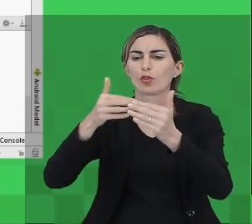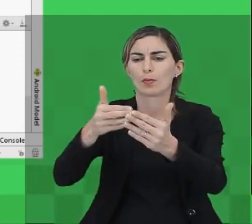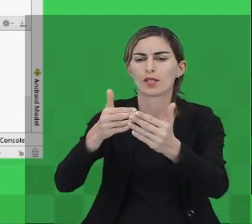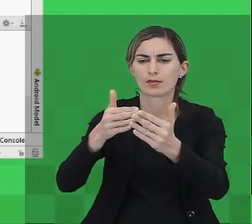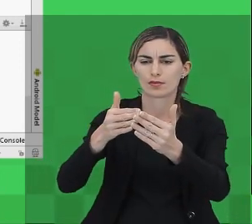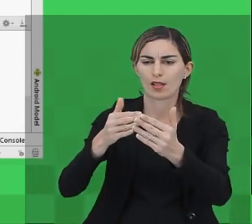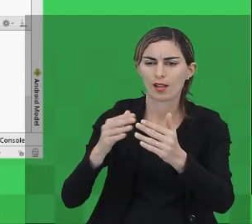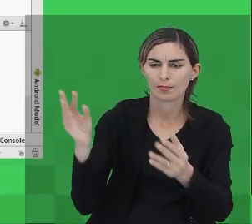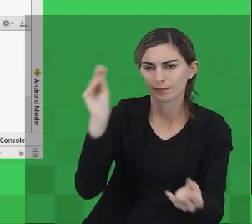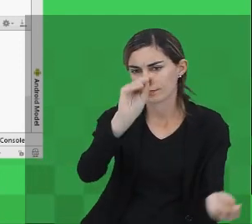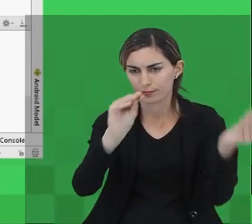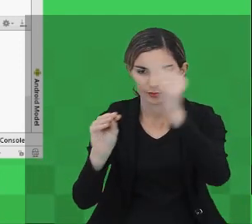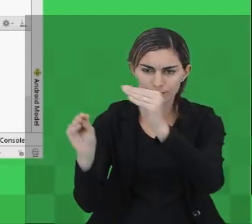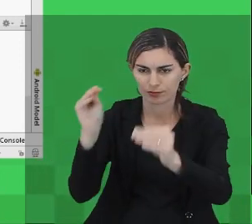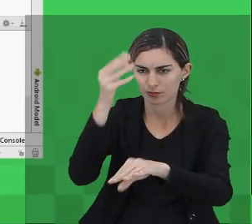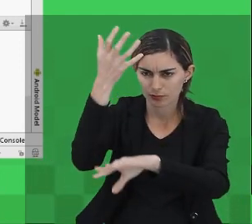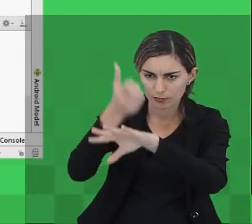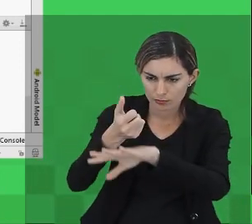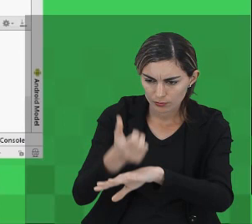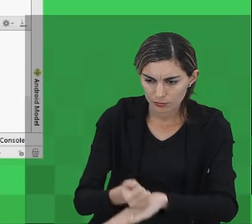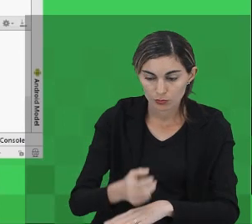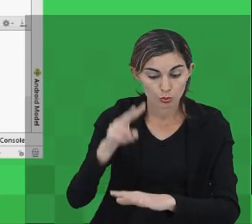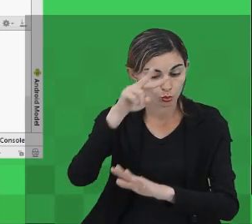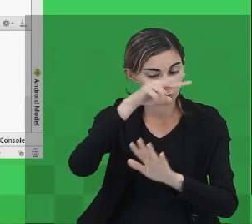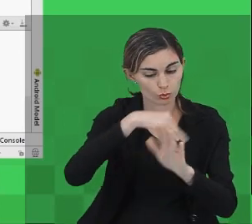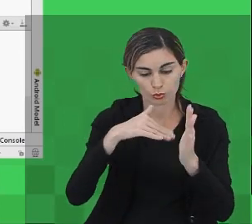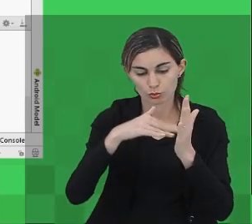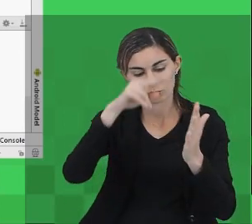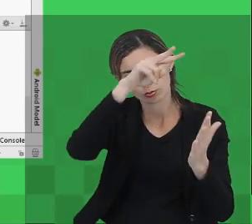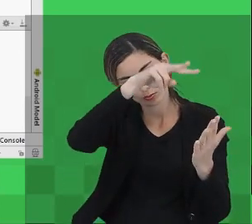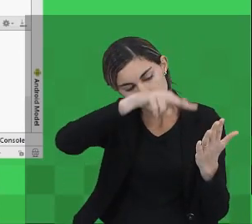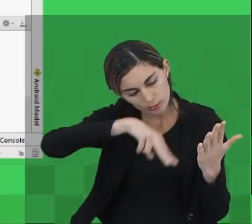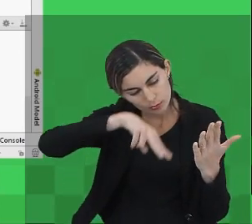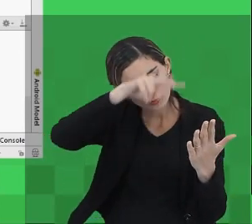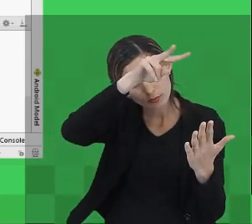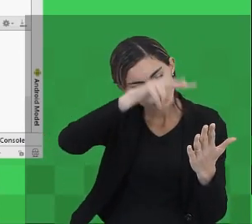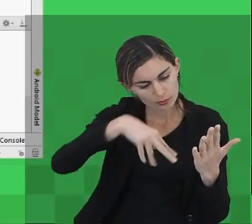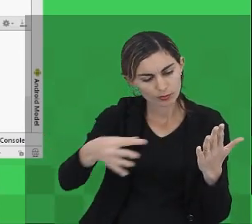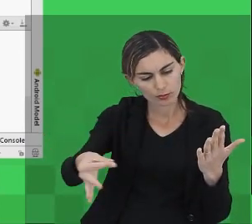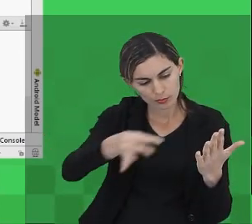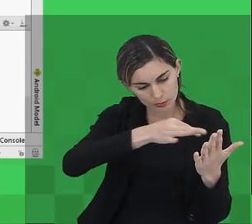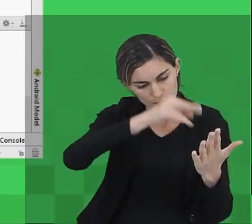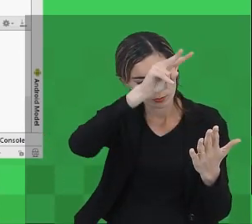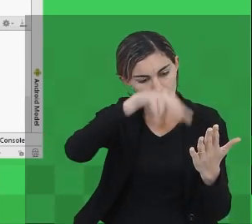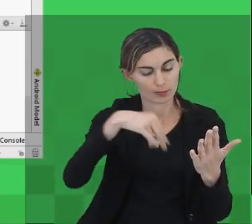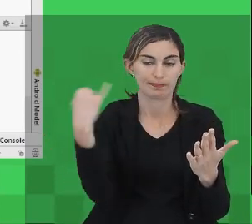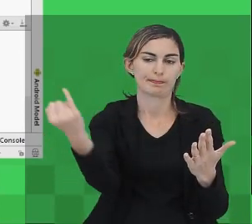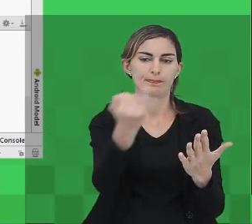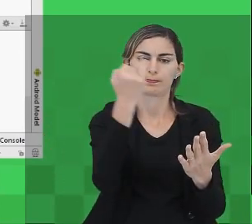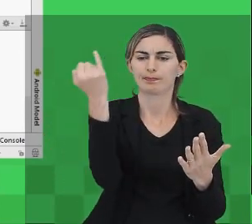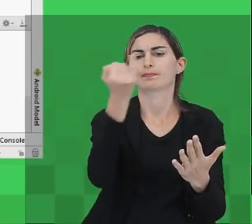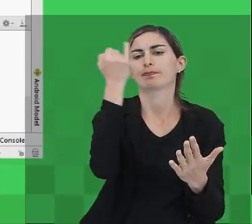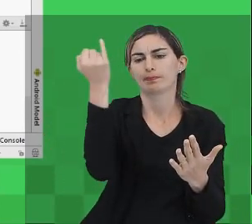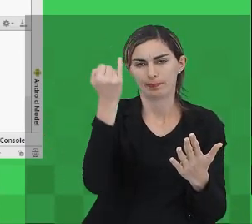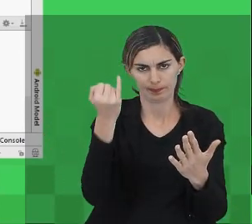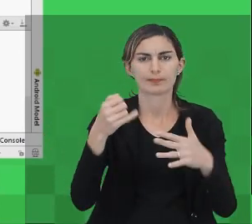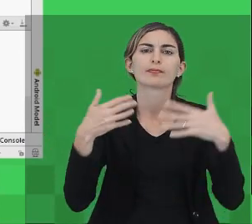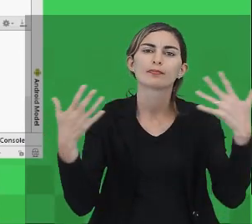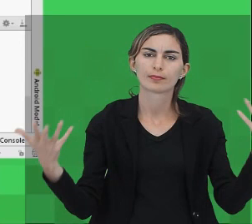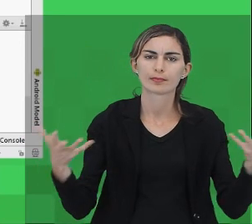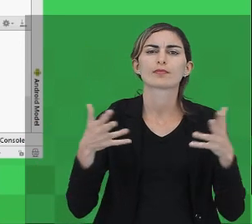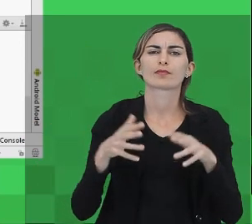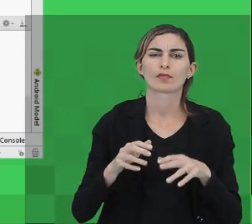de começar o processo de instalação. Leia toda a competência, tudo que é